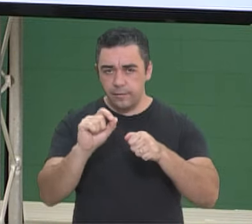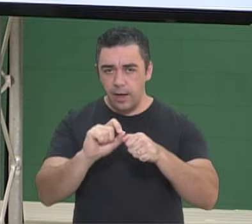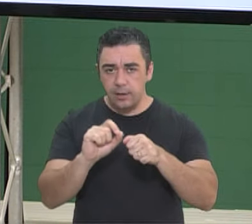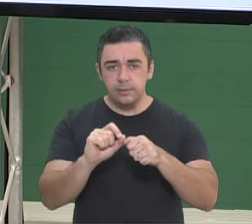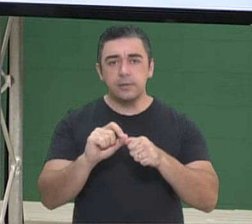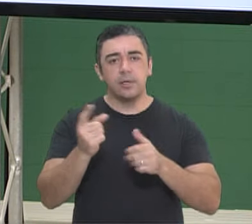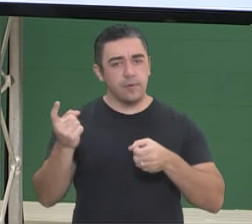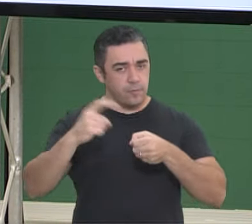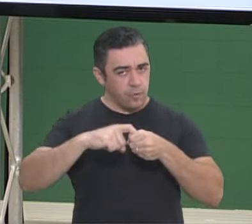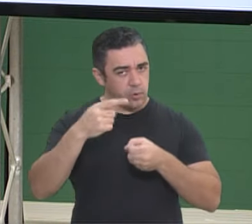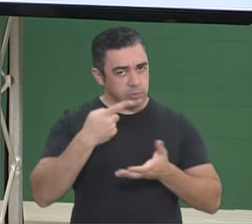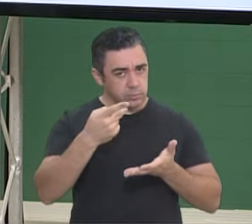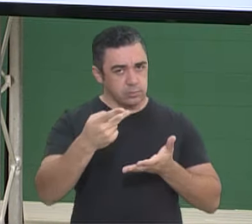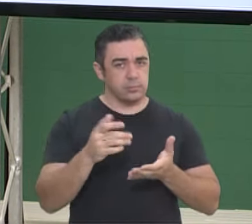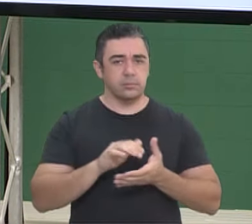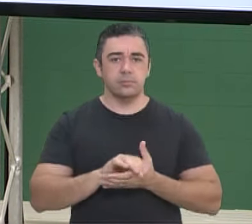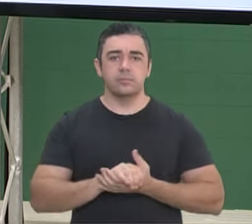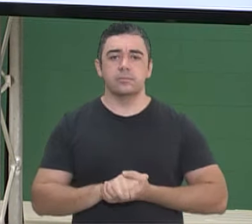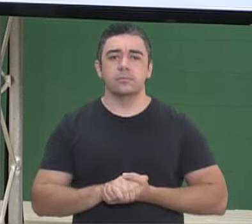Daí eu já volto aí com vocês.